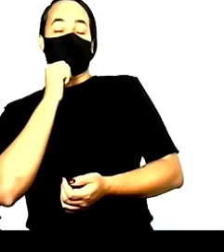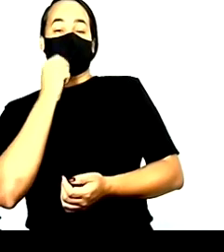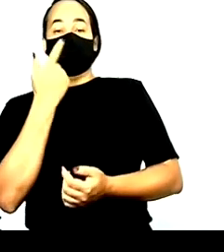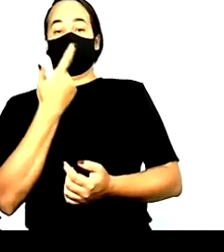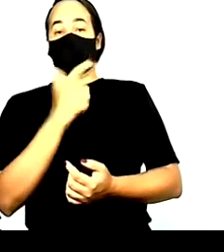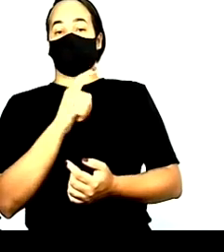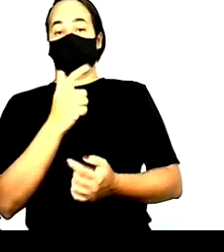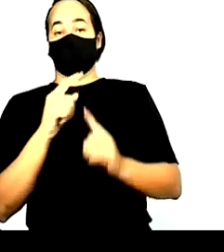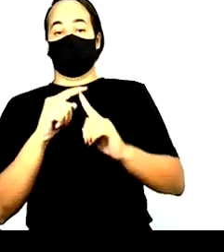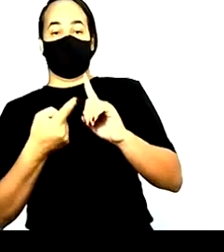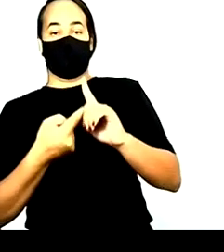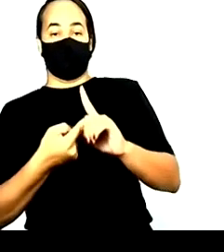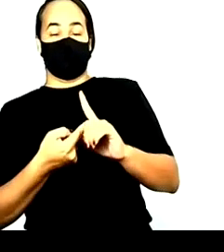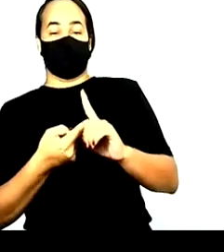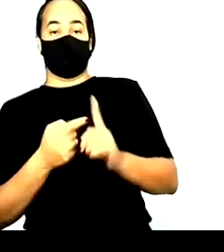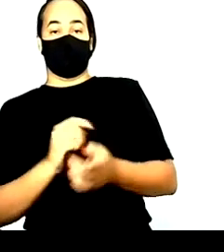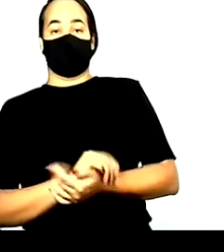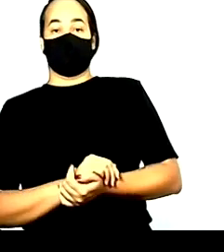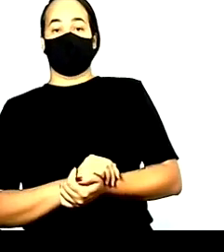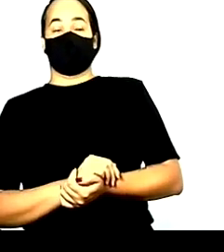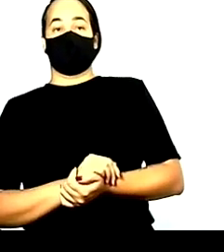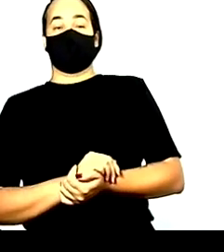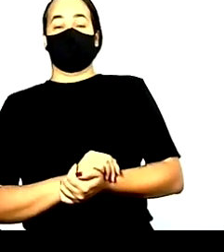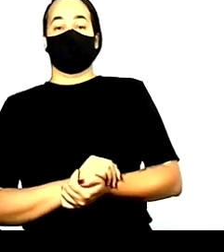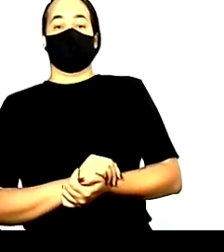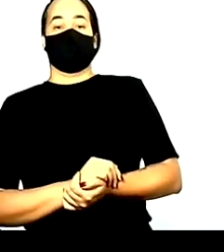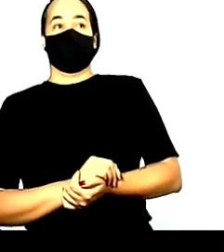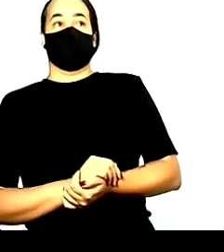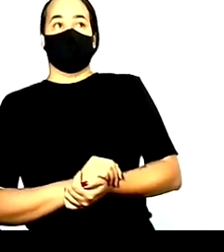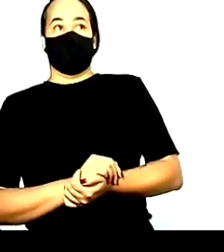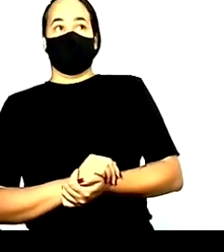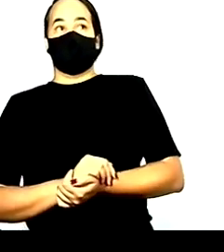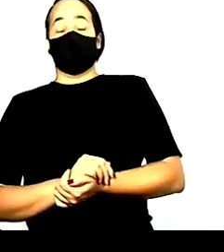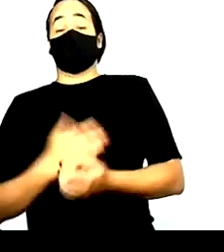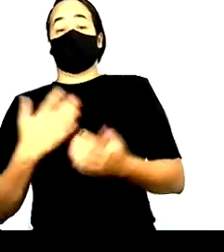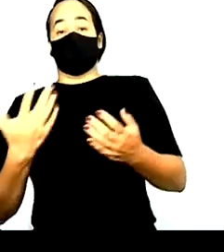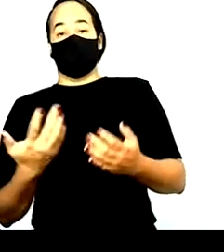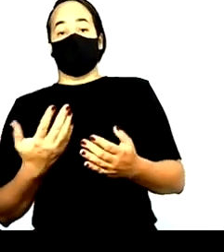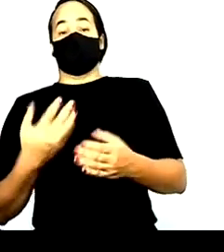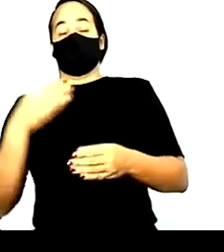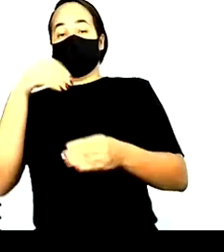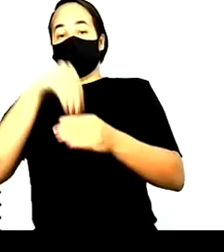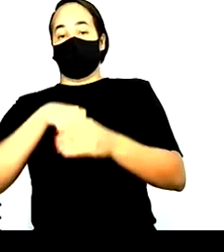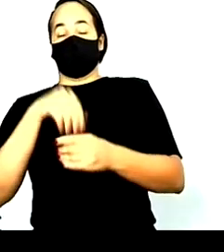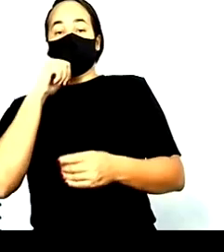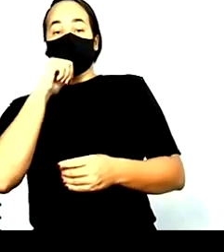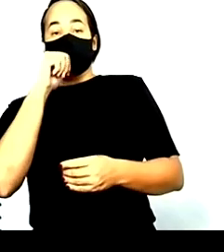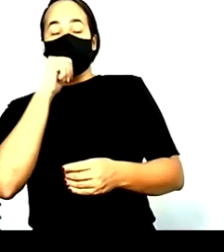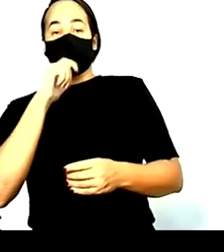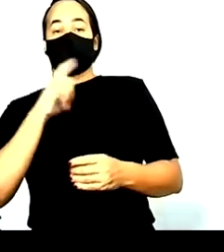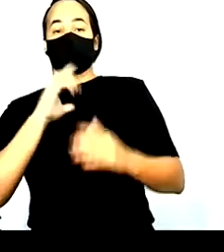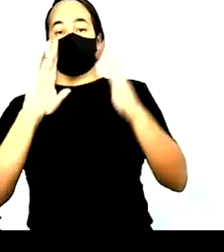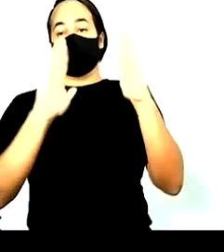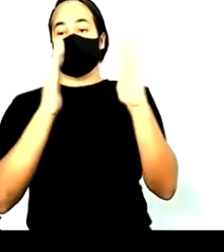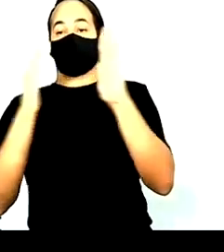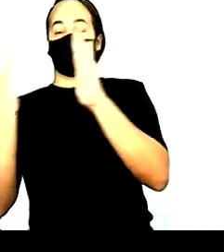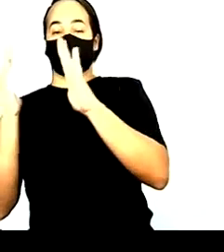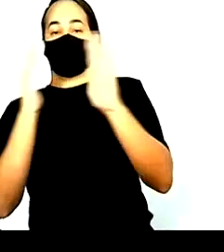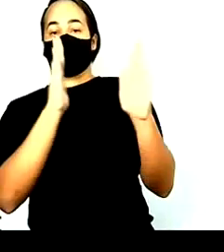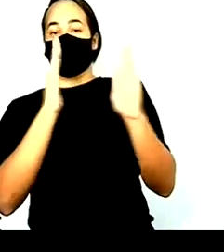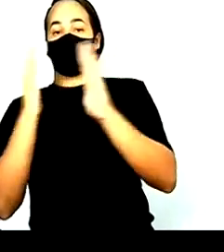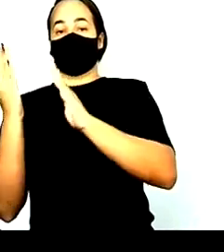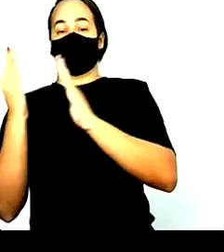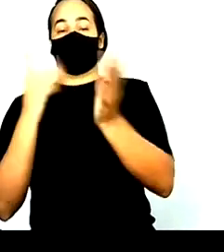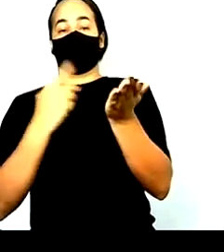óvulo. Aí dentro da menstruação tem o ciclo menstrual, que vai ser o período entre o início de